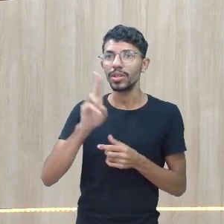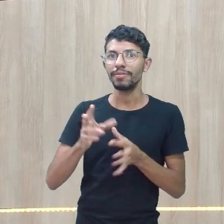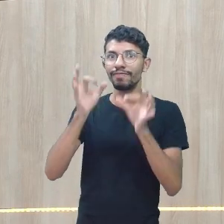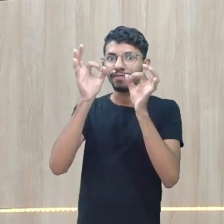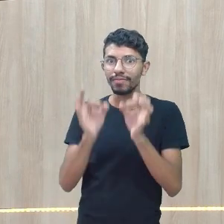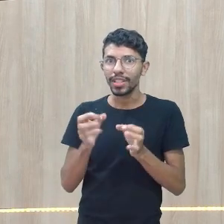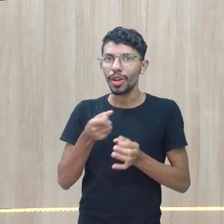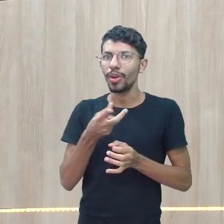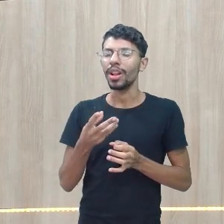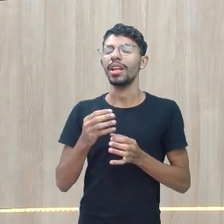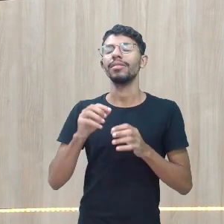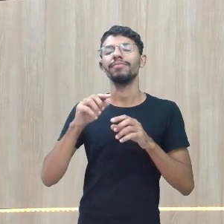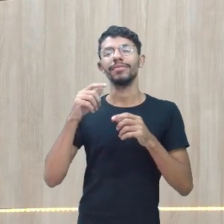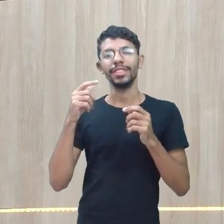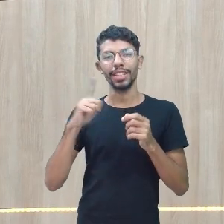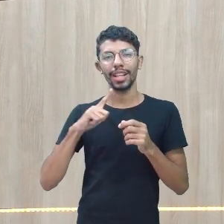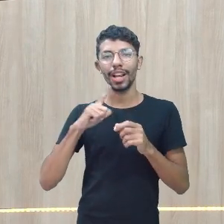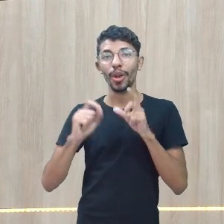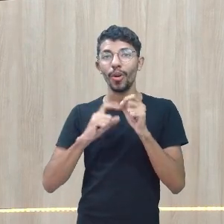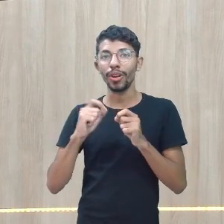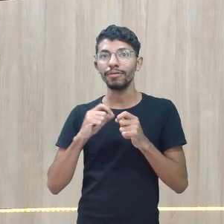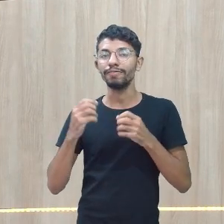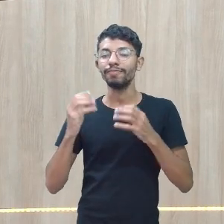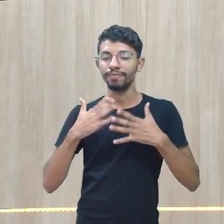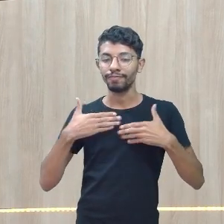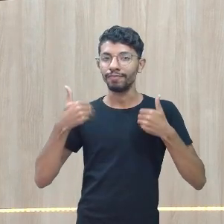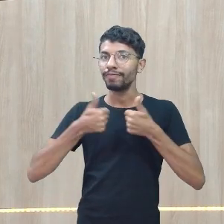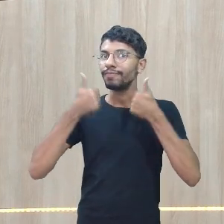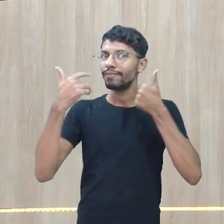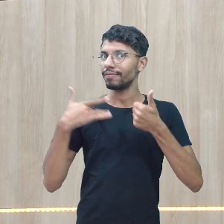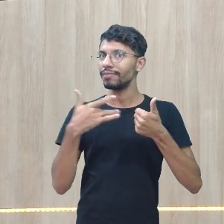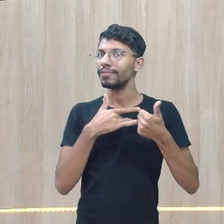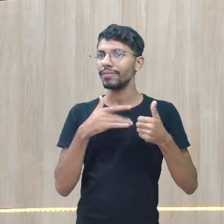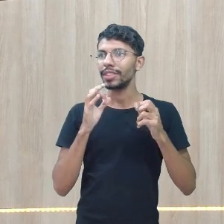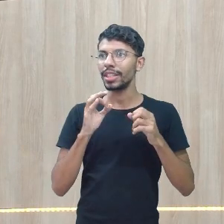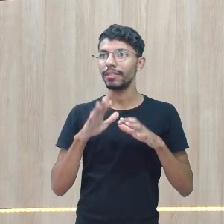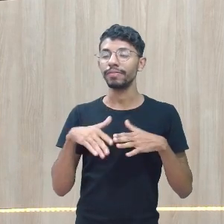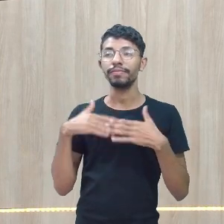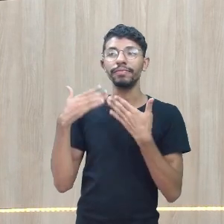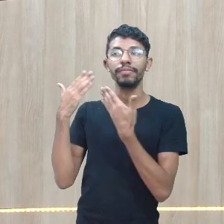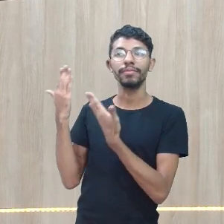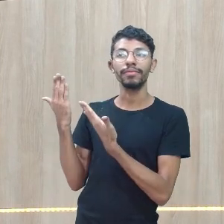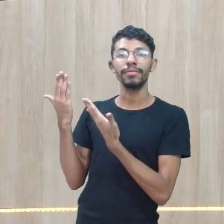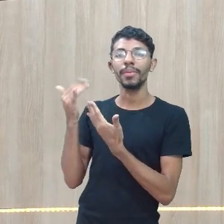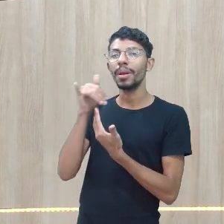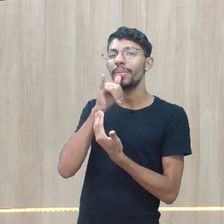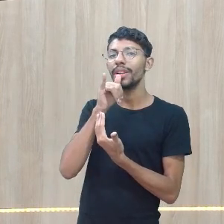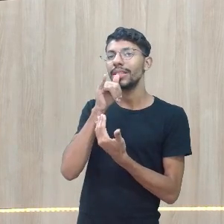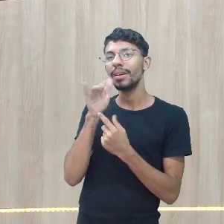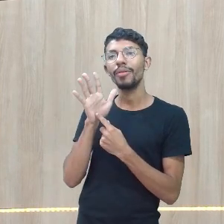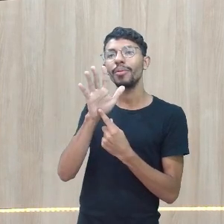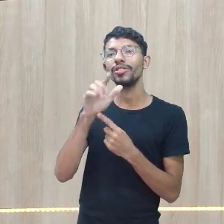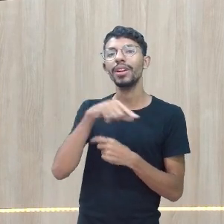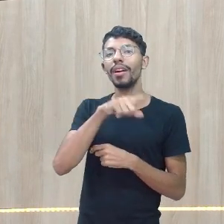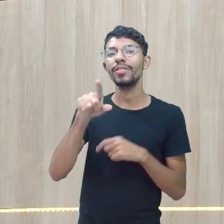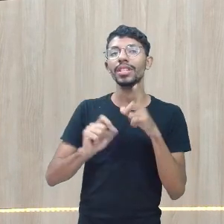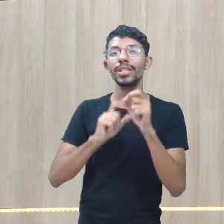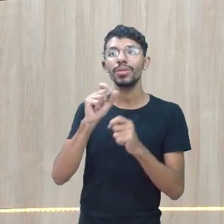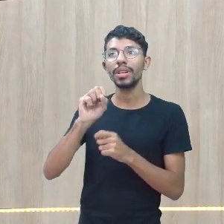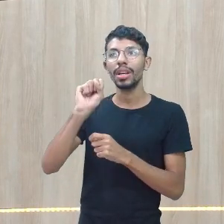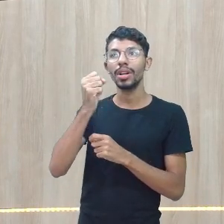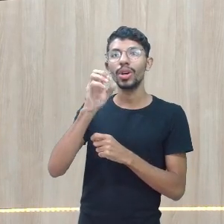vocês a questão aí do soro, o soro caseiro. Então, aqui,